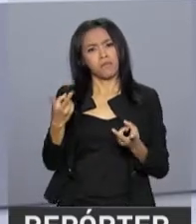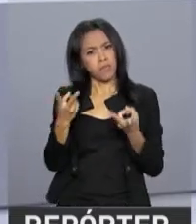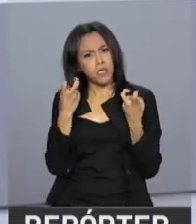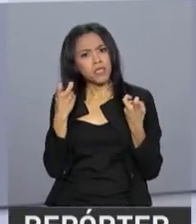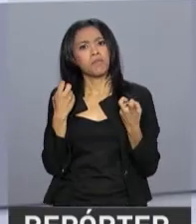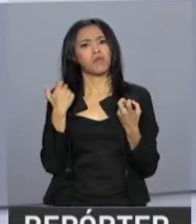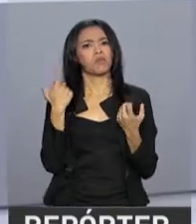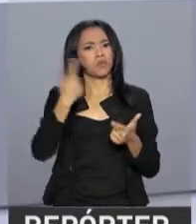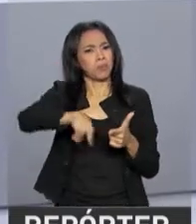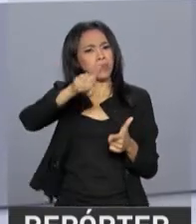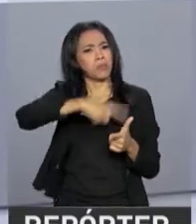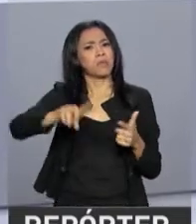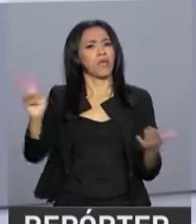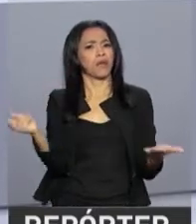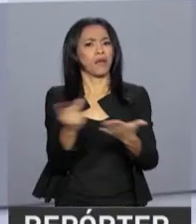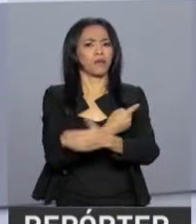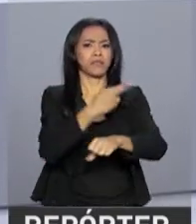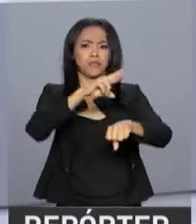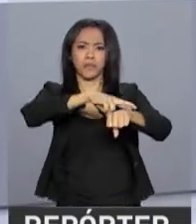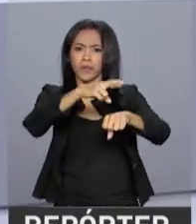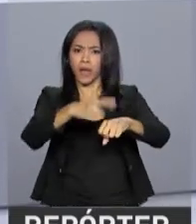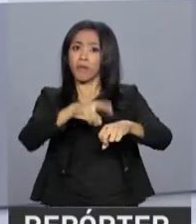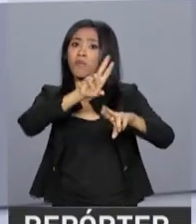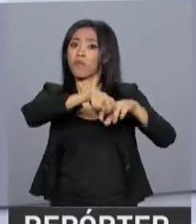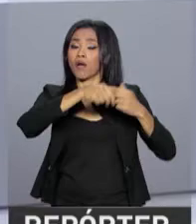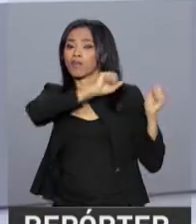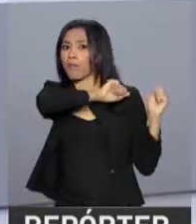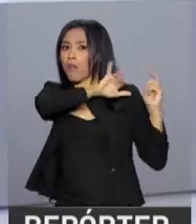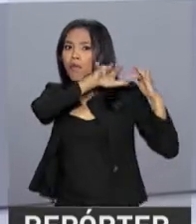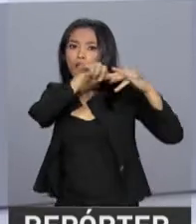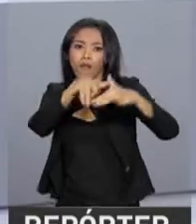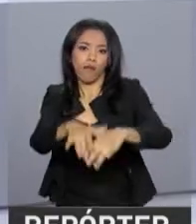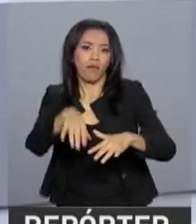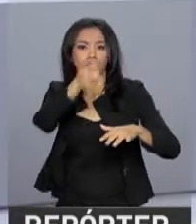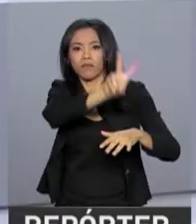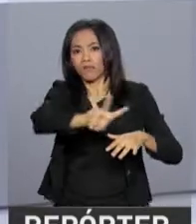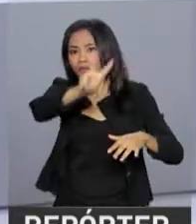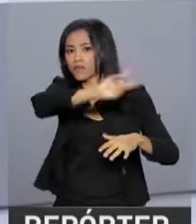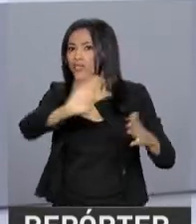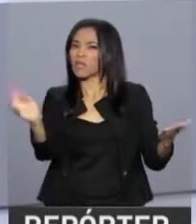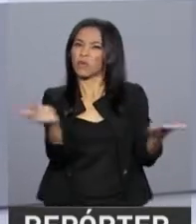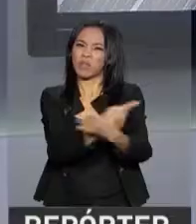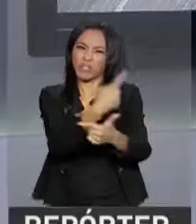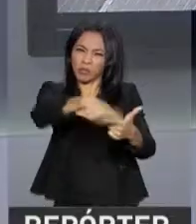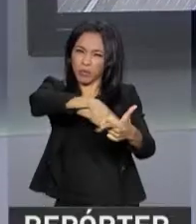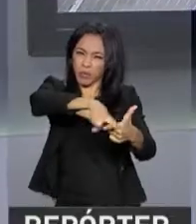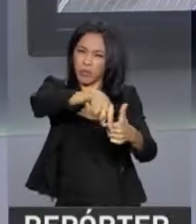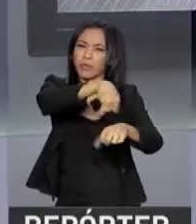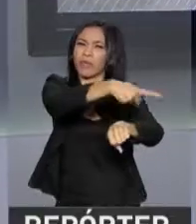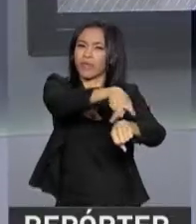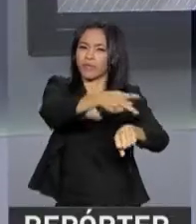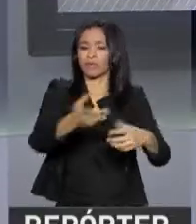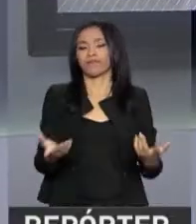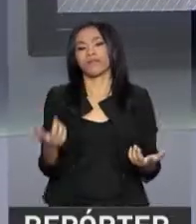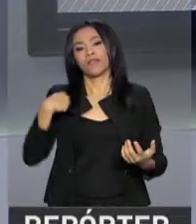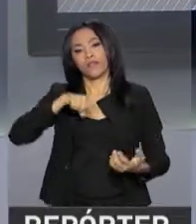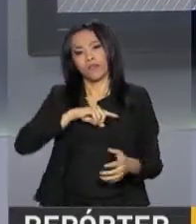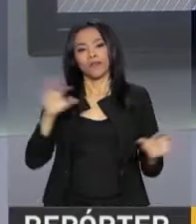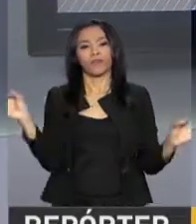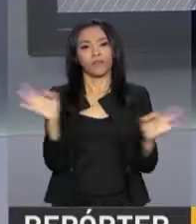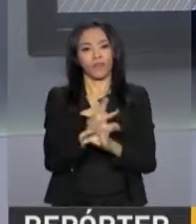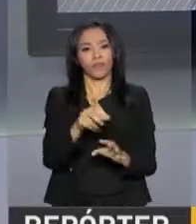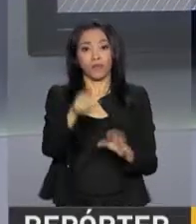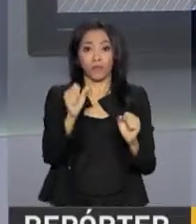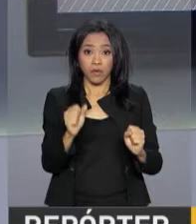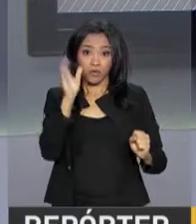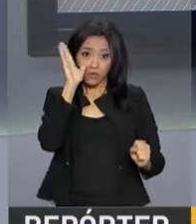vulnerabilidade em Roraima por conta do fluxo migratório provocado pela crise humanitária na Venezuela. E nós ficamos por aqui. Você pode